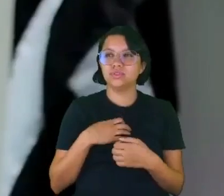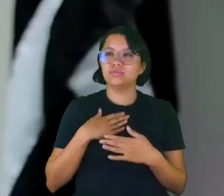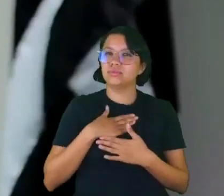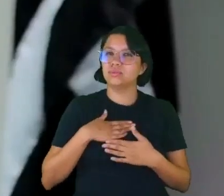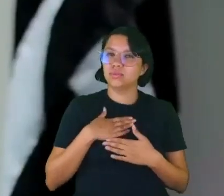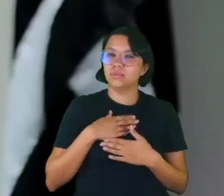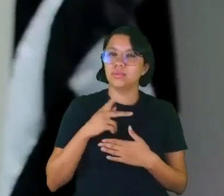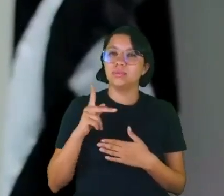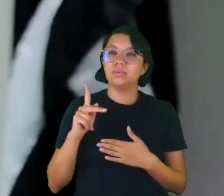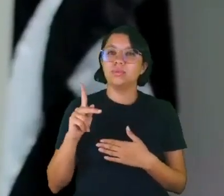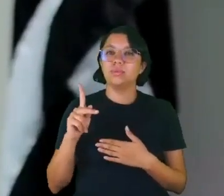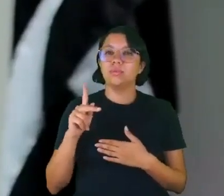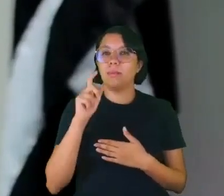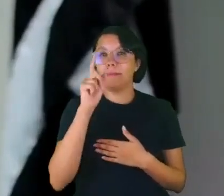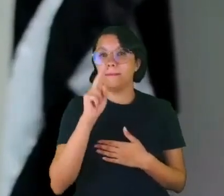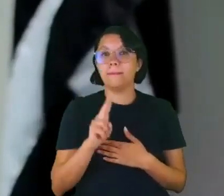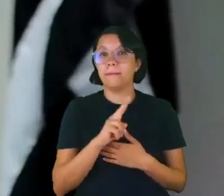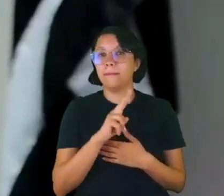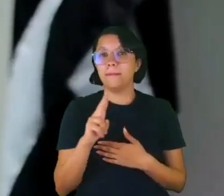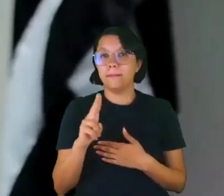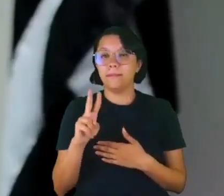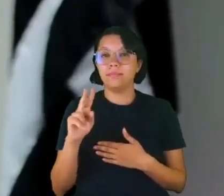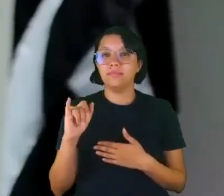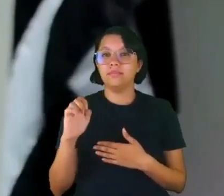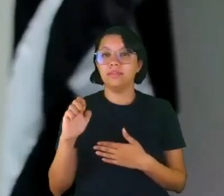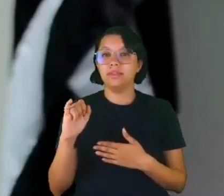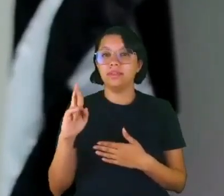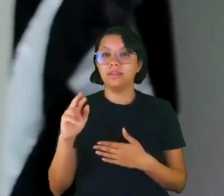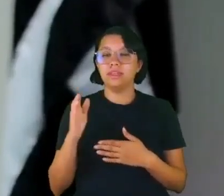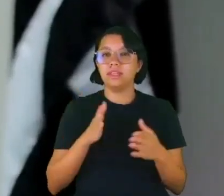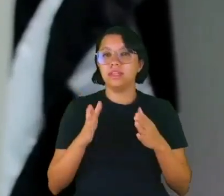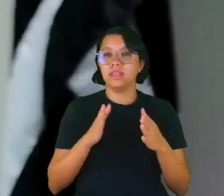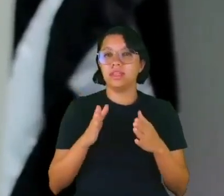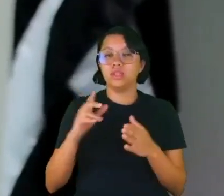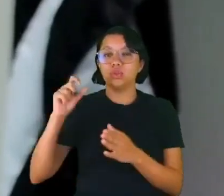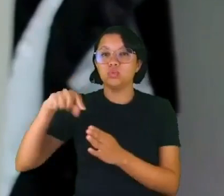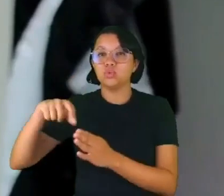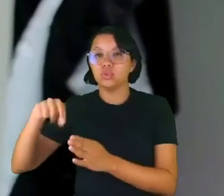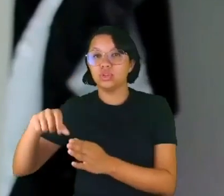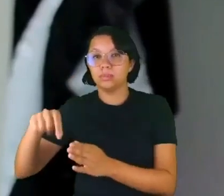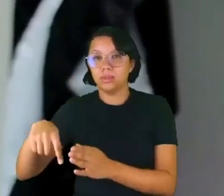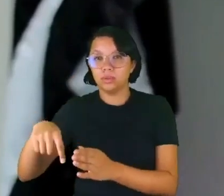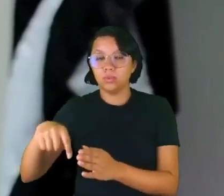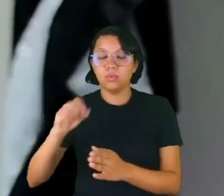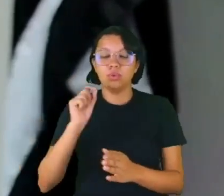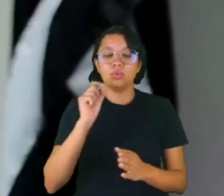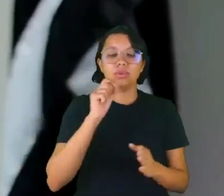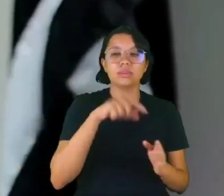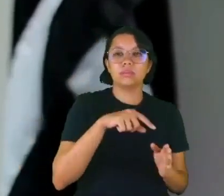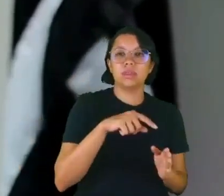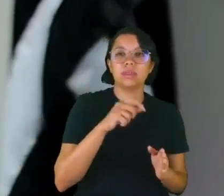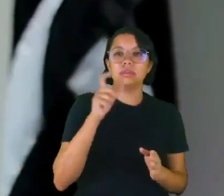diferença. Uma coisa é o soldado, outra o que peleja. Uma coisa é o governador, outra o que